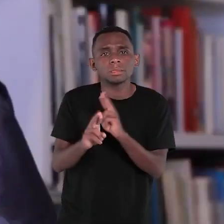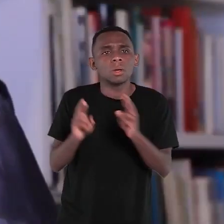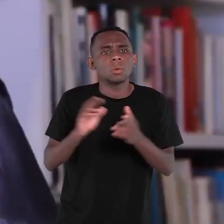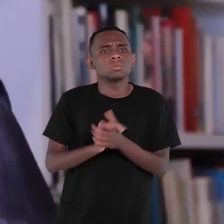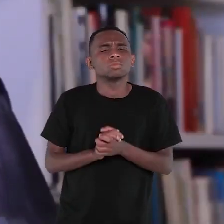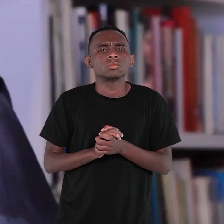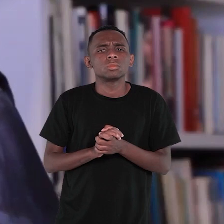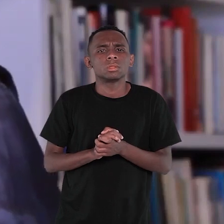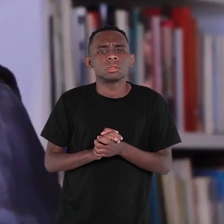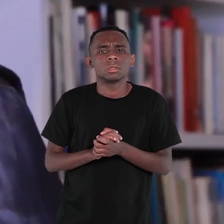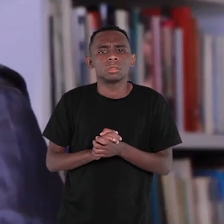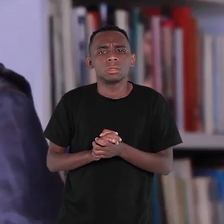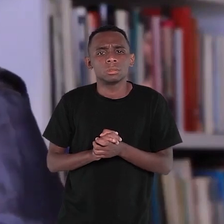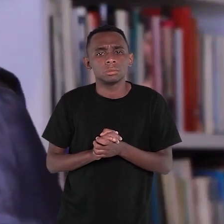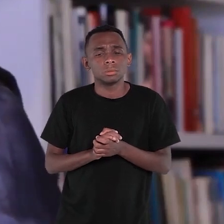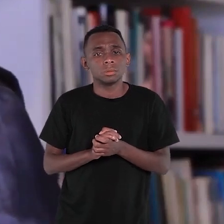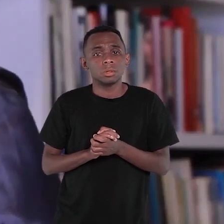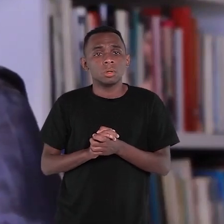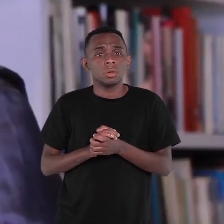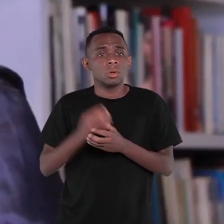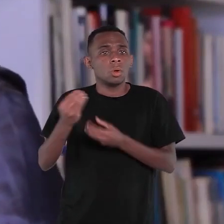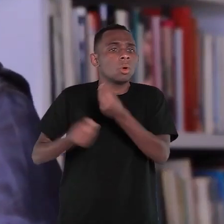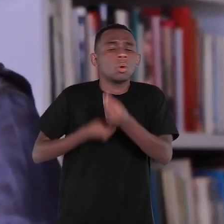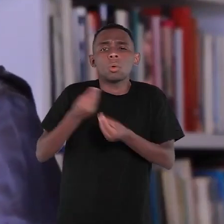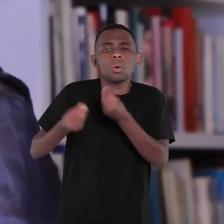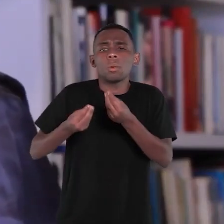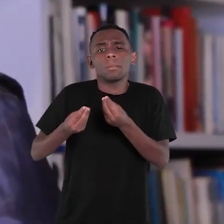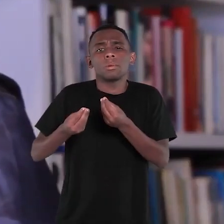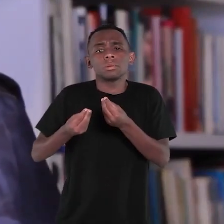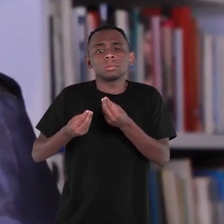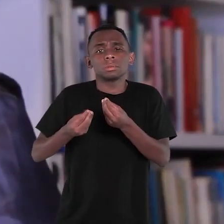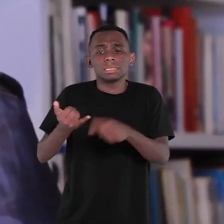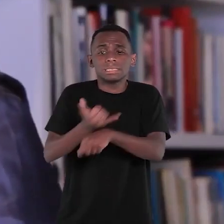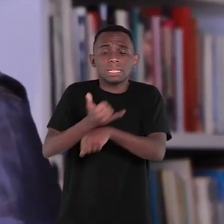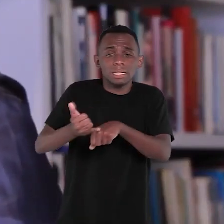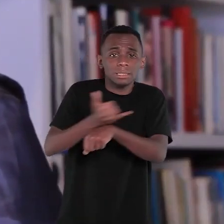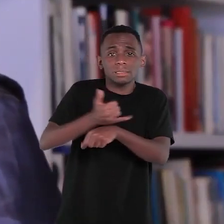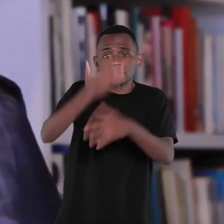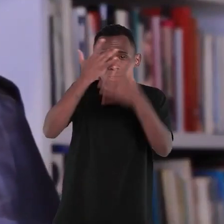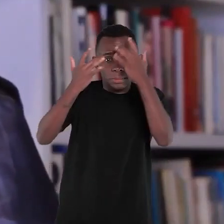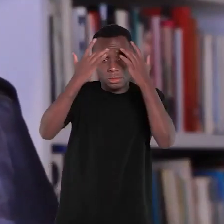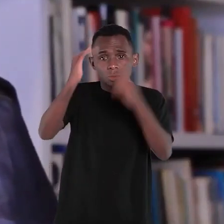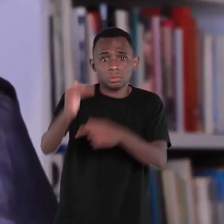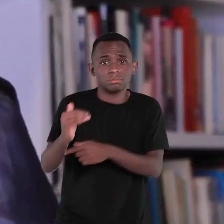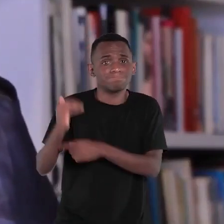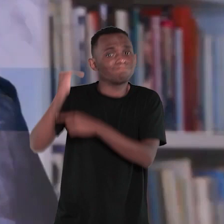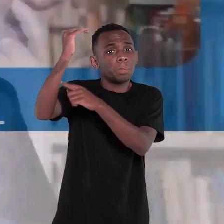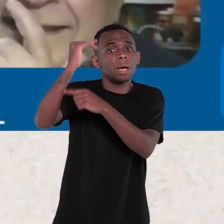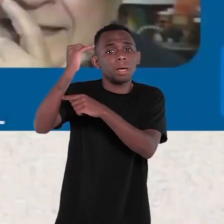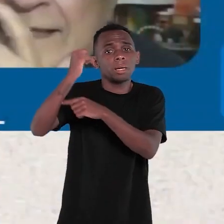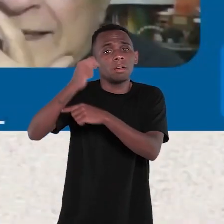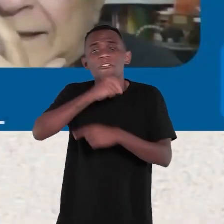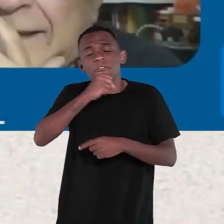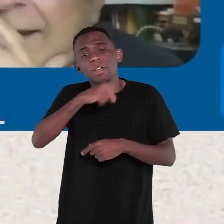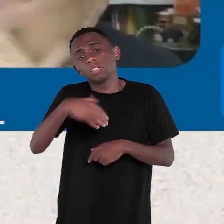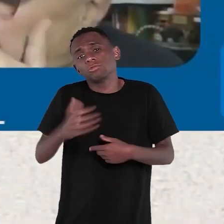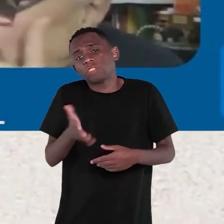minha terceira idade, o que vocês praticam nesse mundo de terceira idade? Isso é bem legal, viu? A